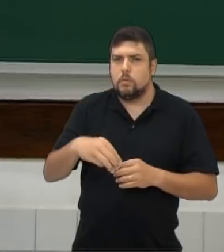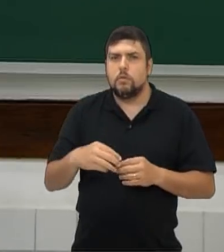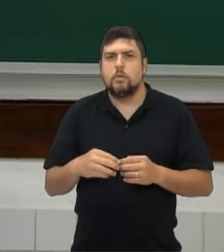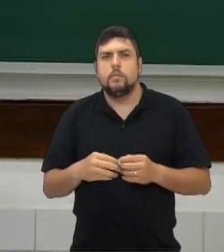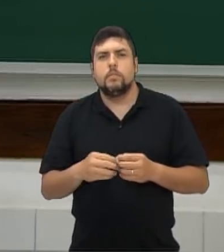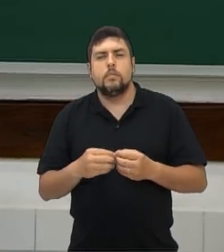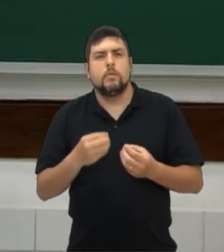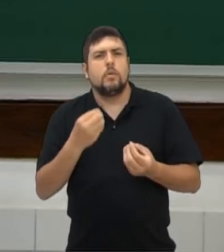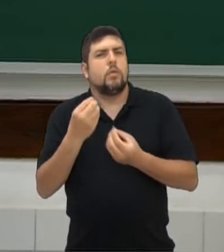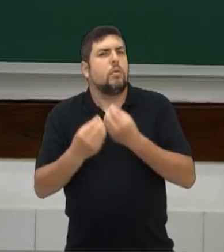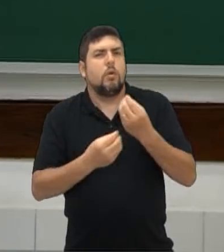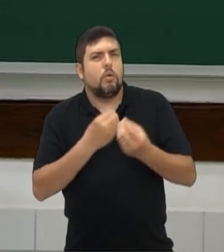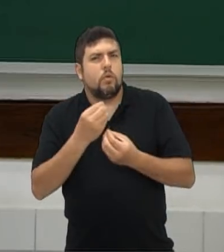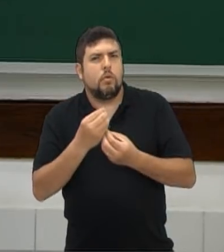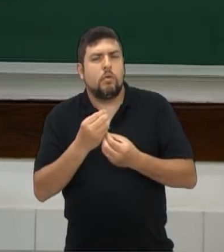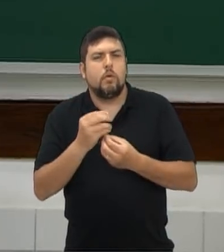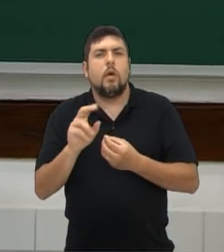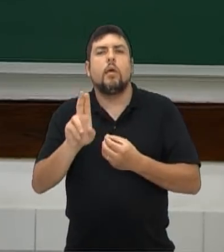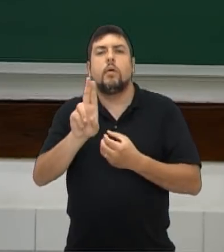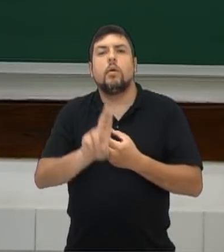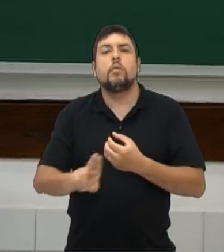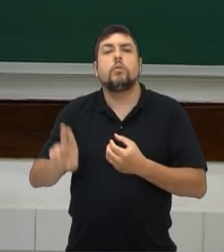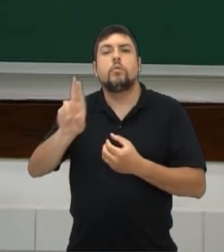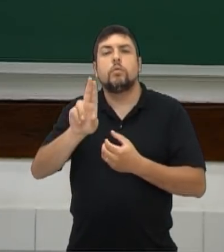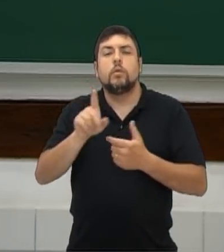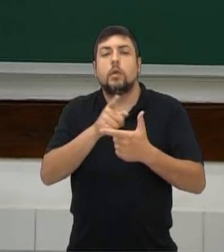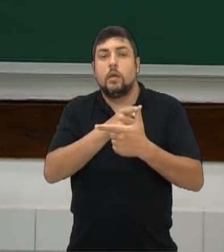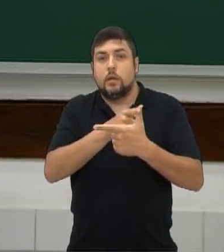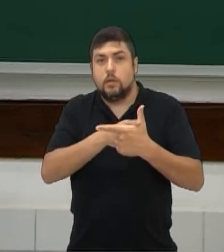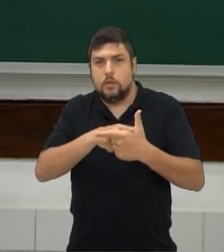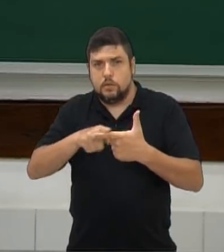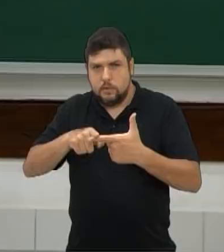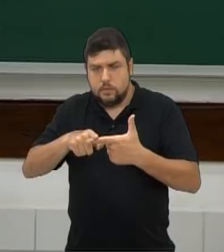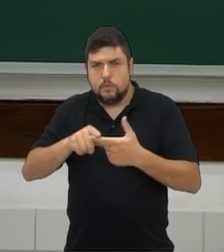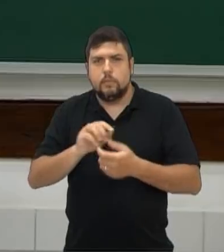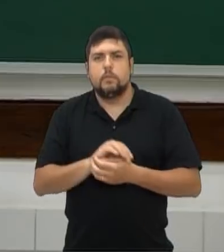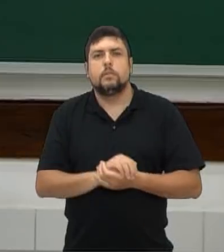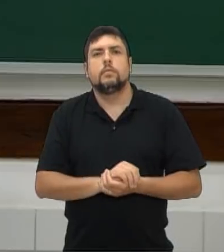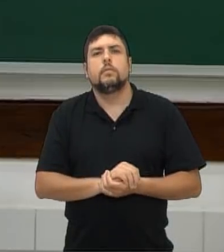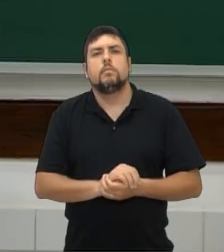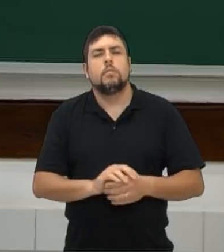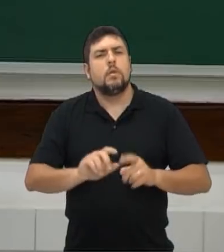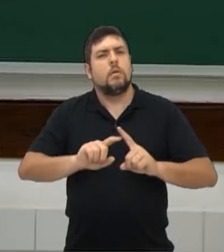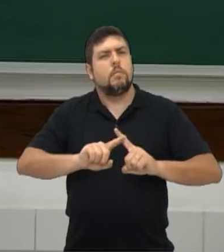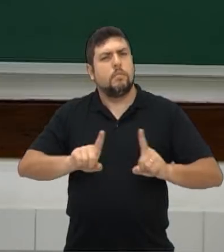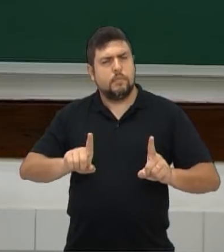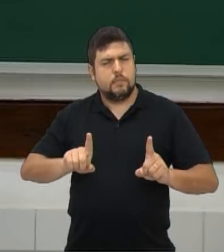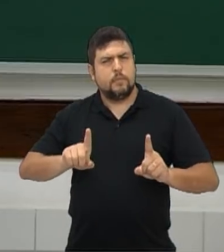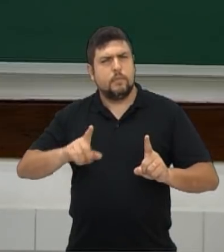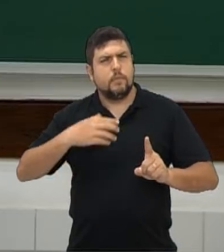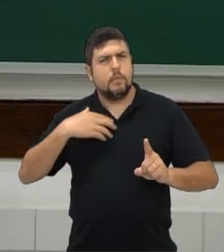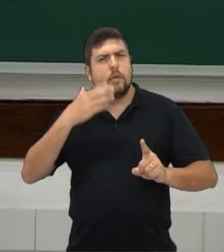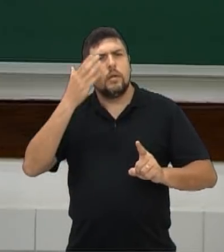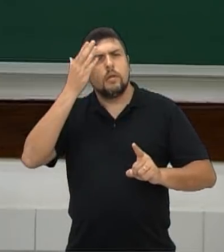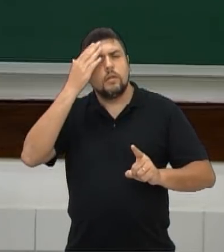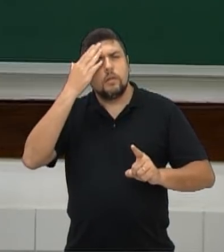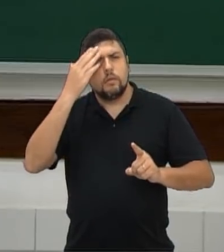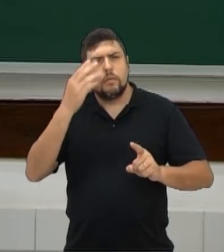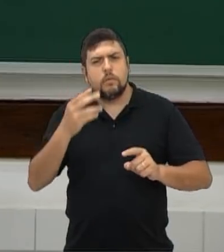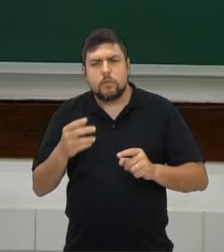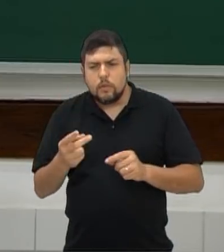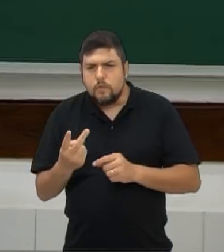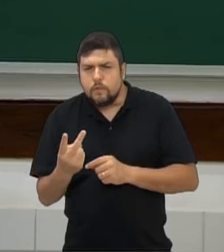usar a ideia de divisão. Mas, para eu saber quantos 24